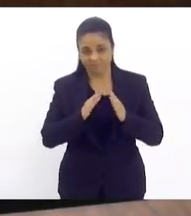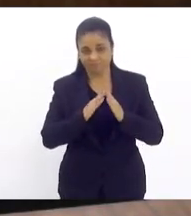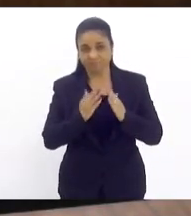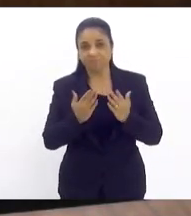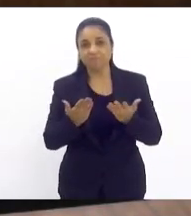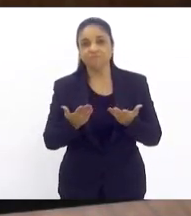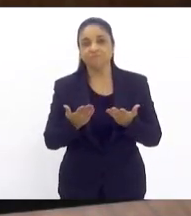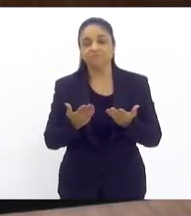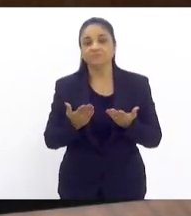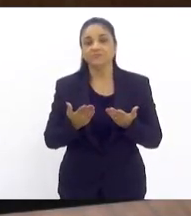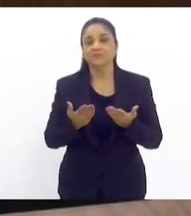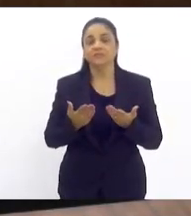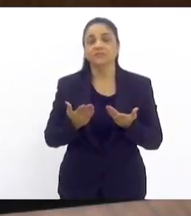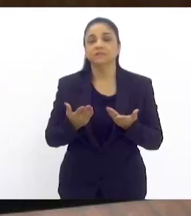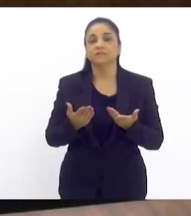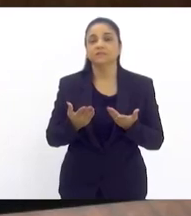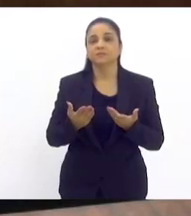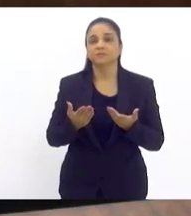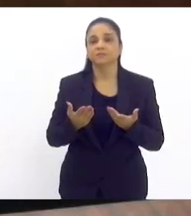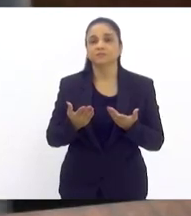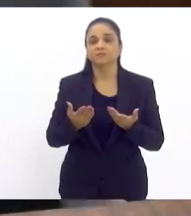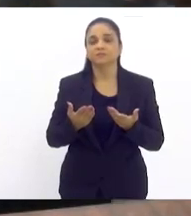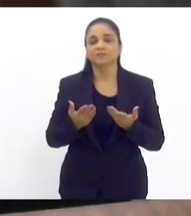daí por ato seguinte